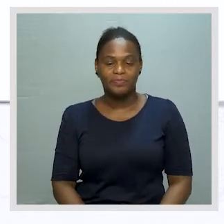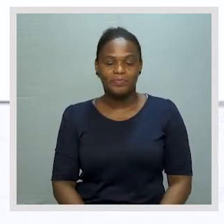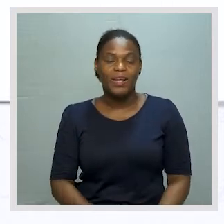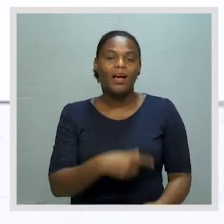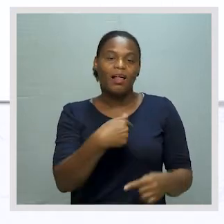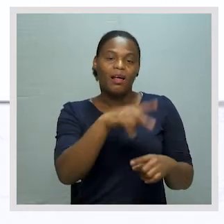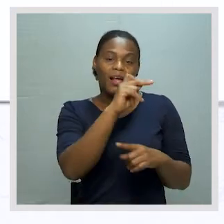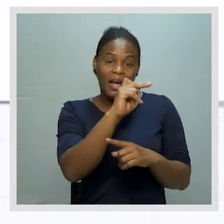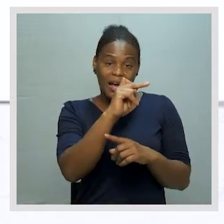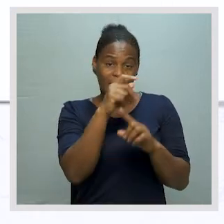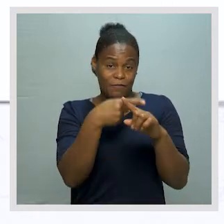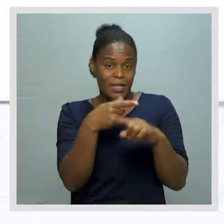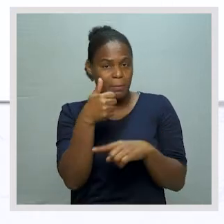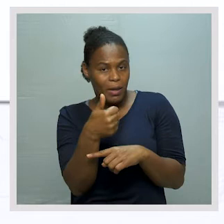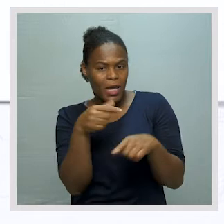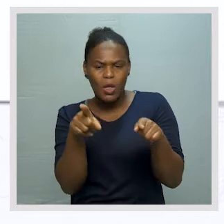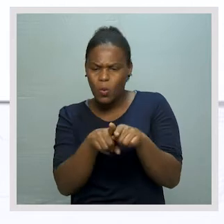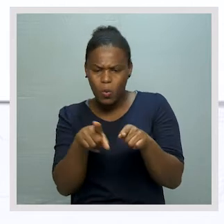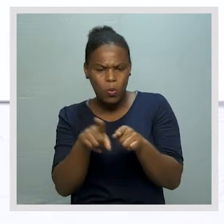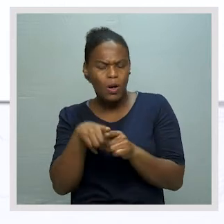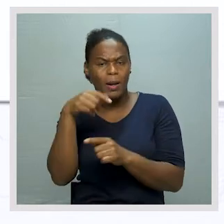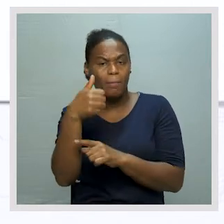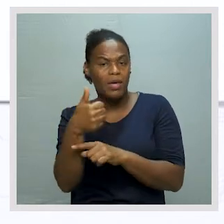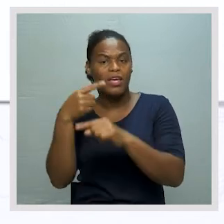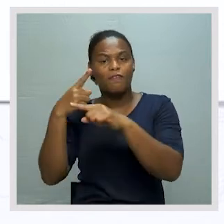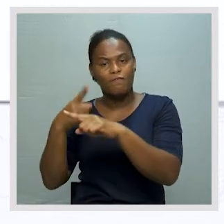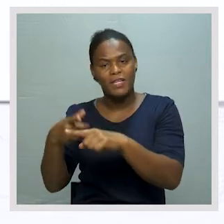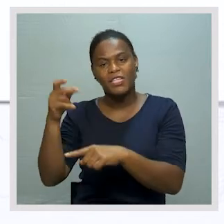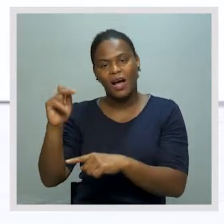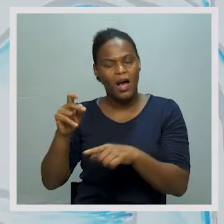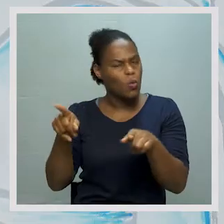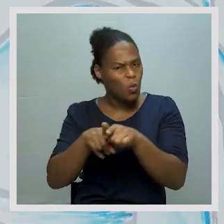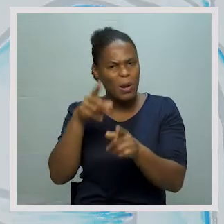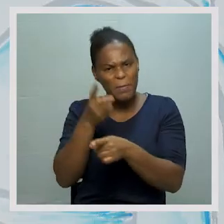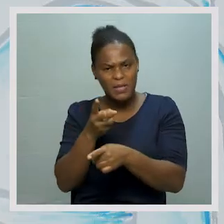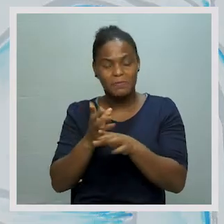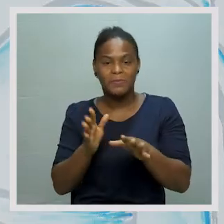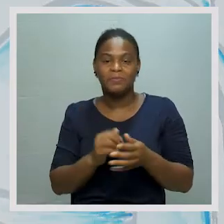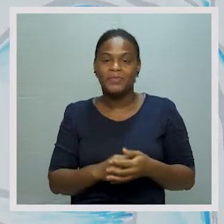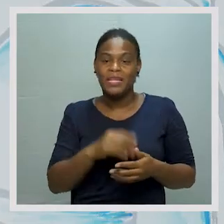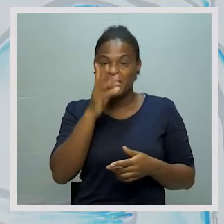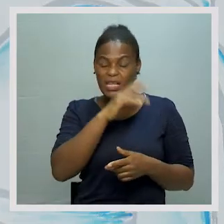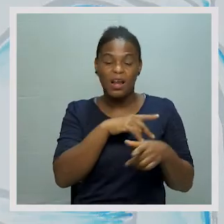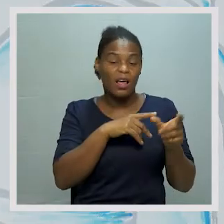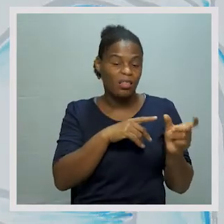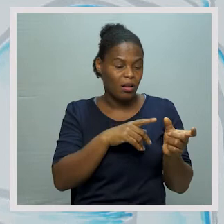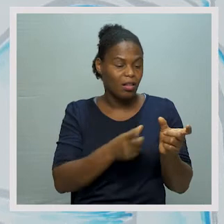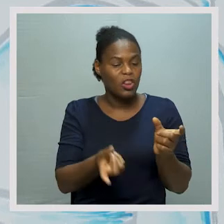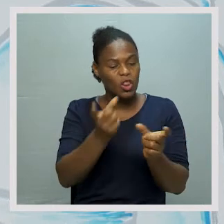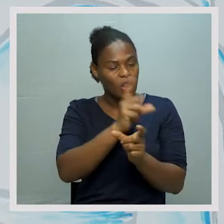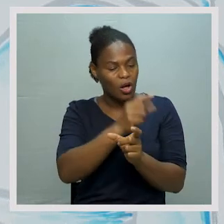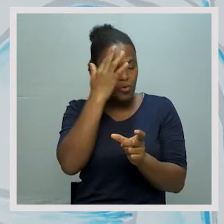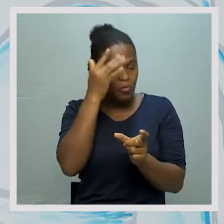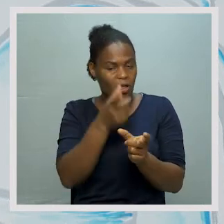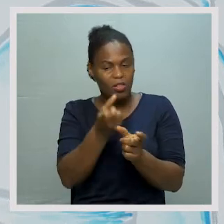A vezes B é a mesma coisa que B vezes A. Se trocarmos a ordem dos